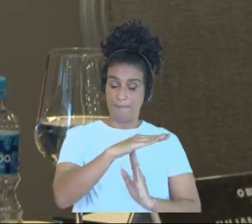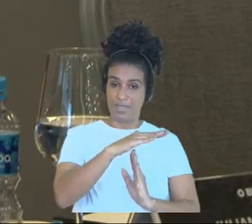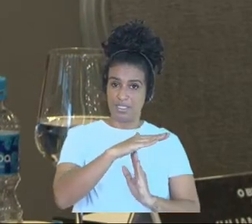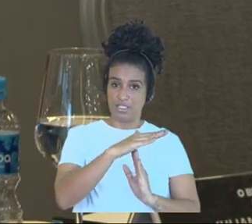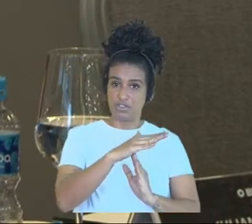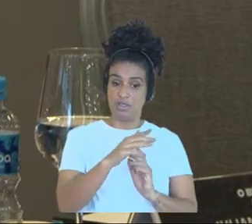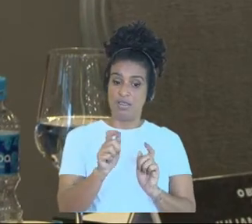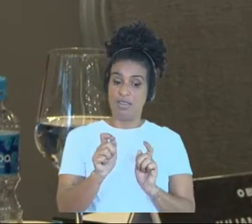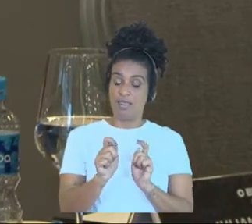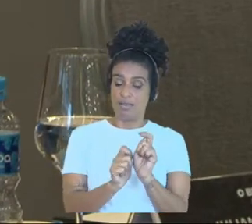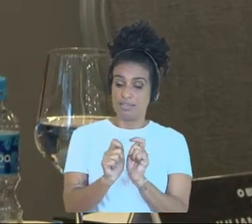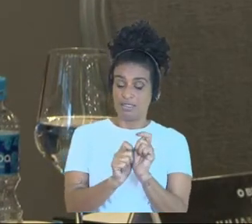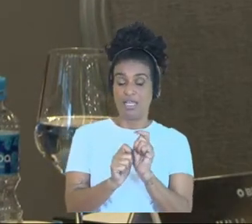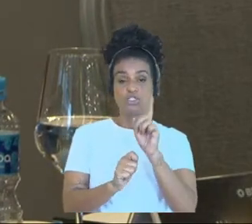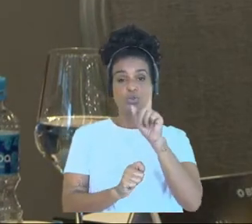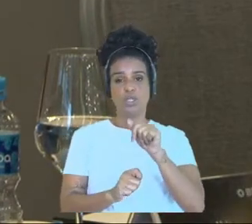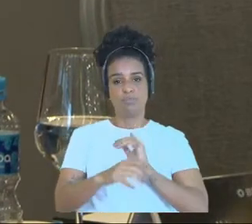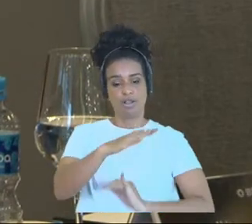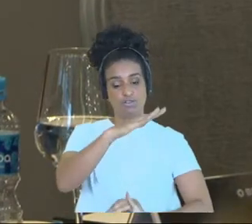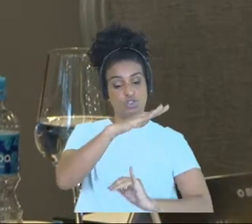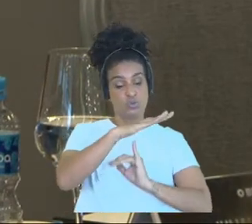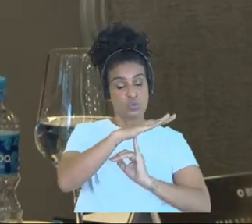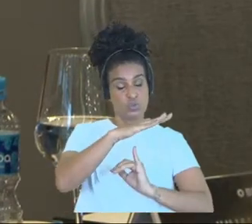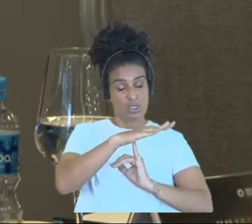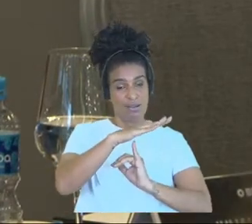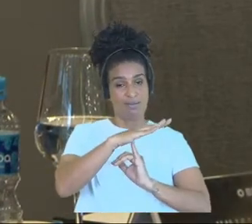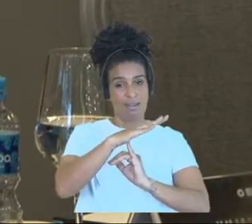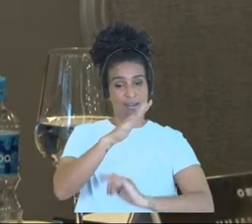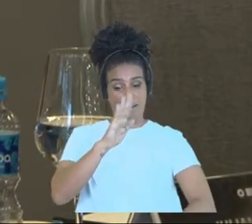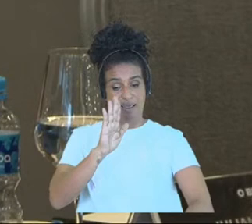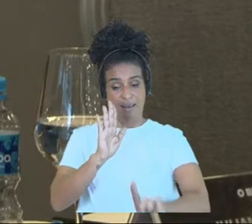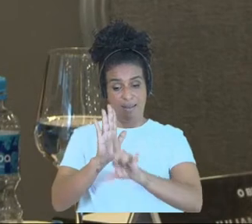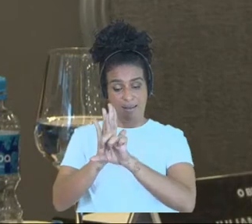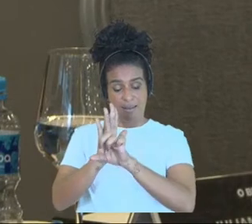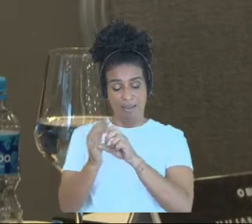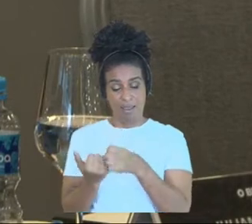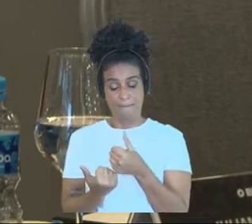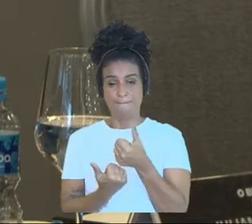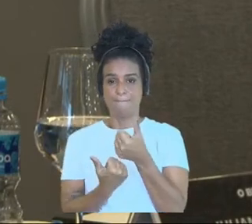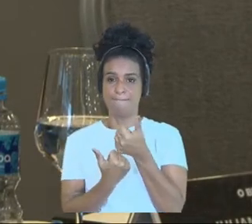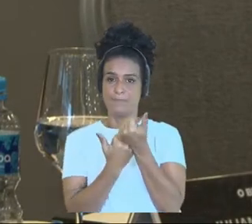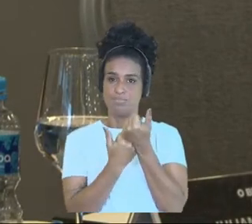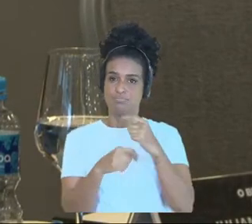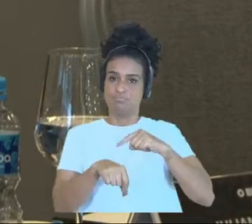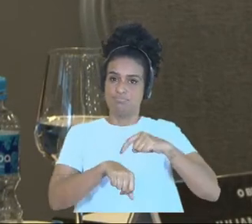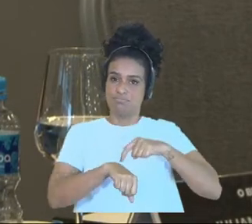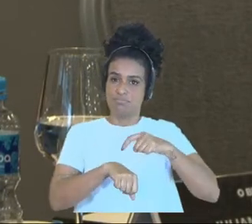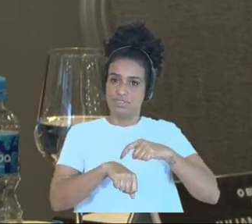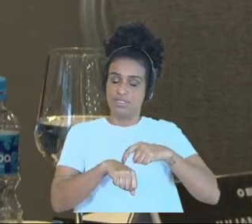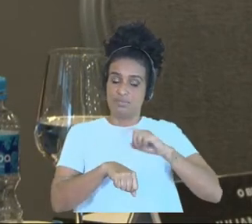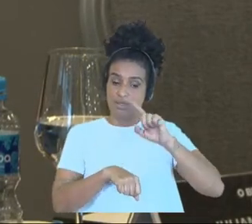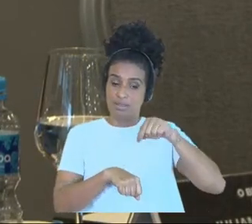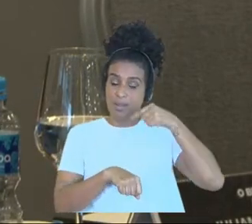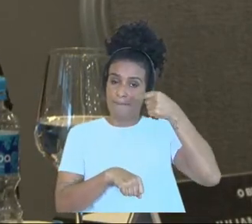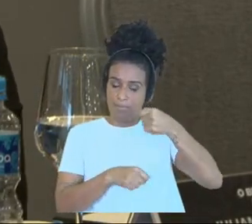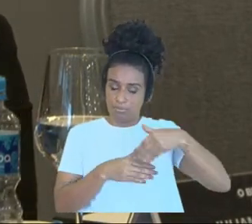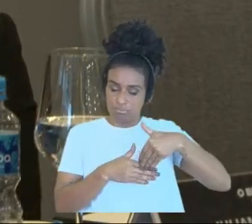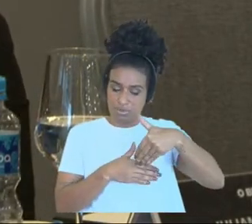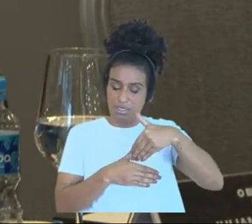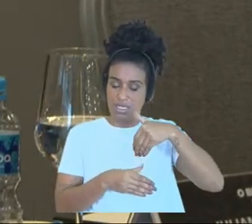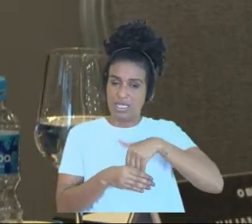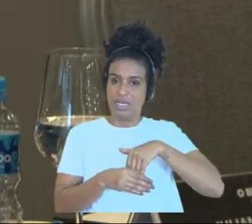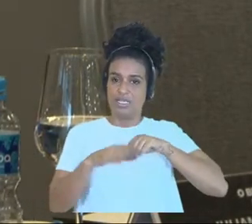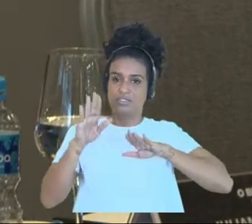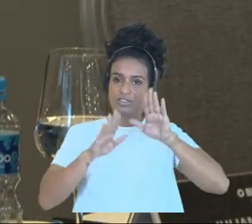um mecanismo institucionalizado, legalizado, de ter essas emendas dentro do orçamento. E agora, depois das eleições, a gente espera novamente que o STF